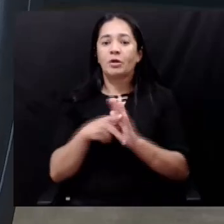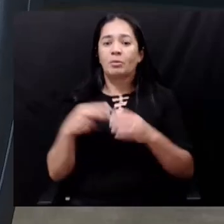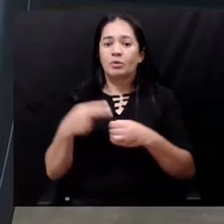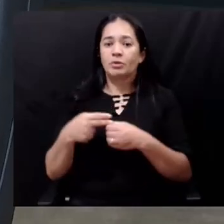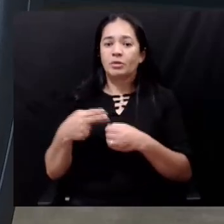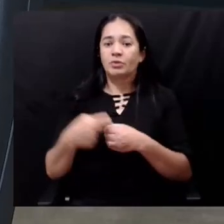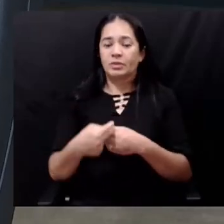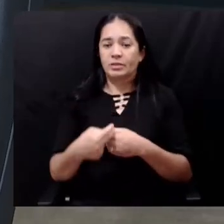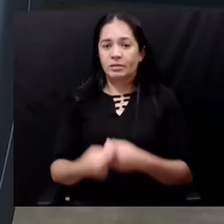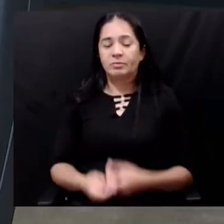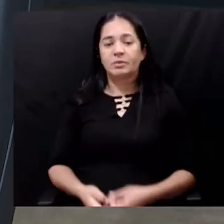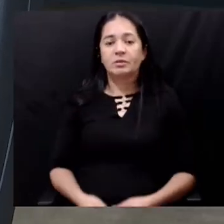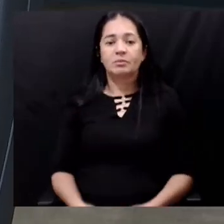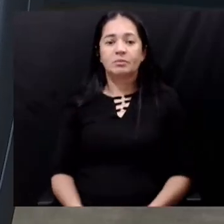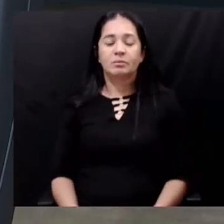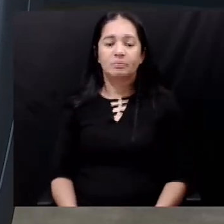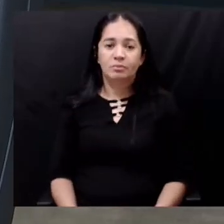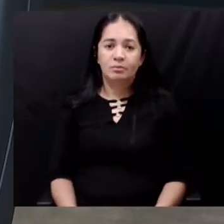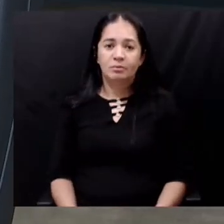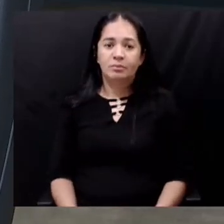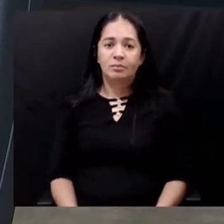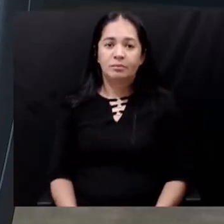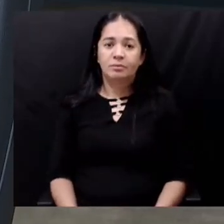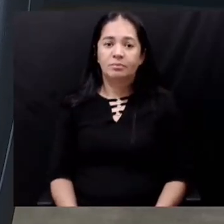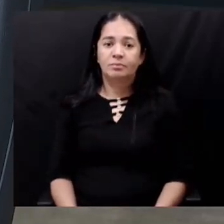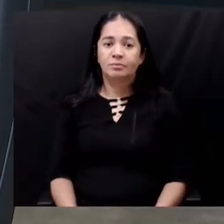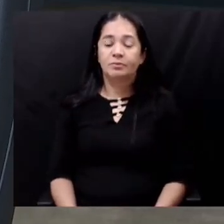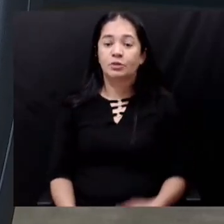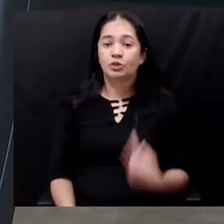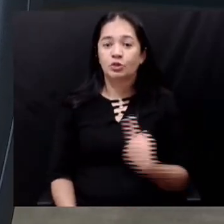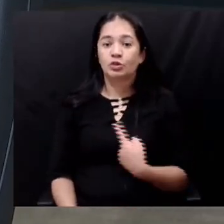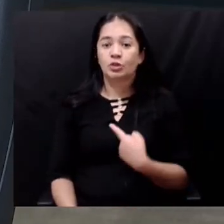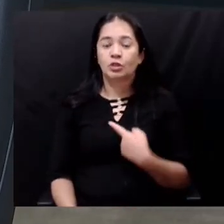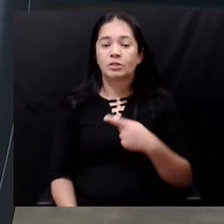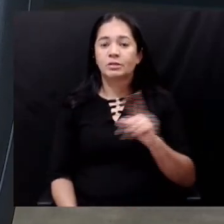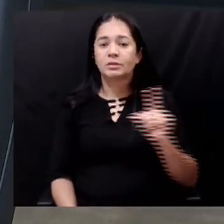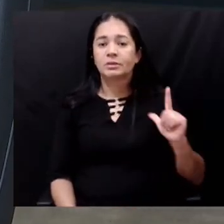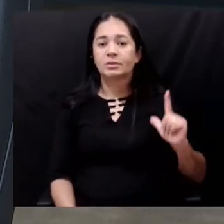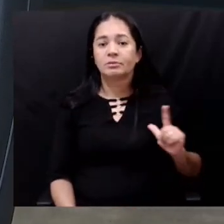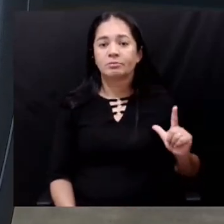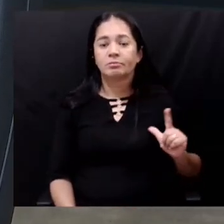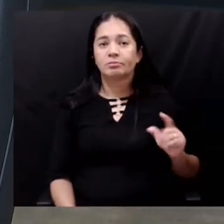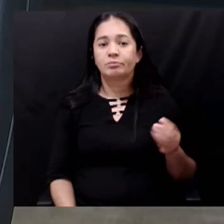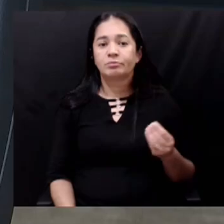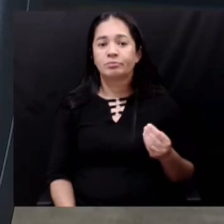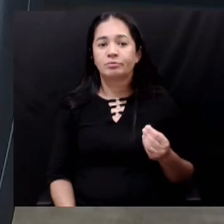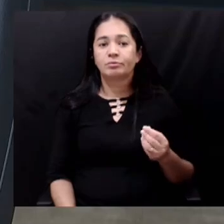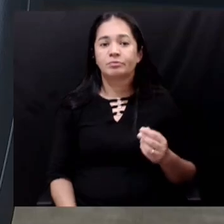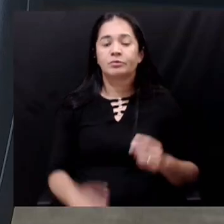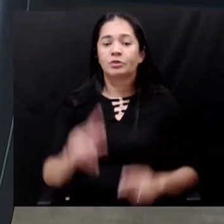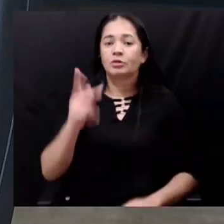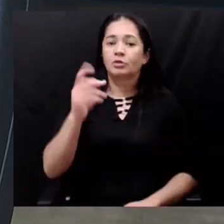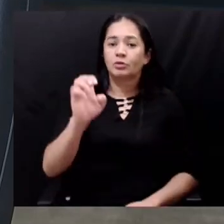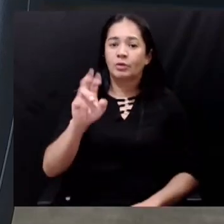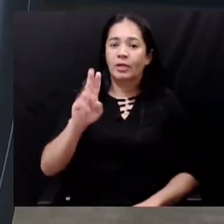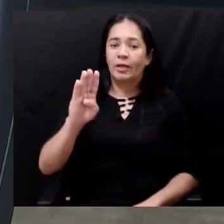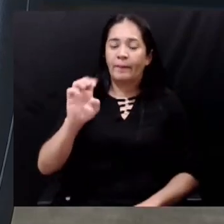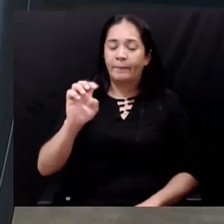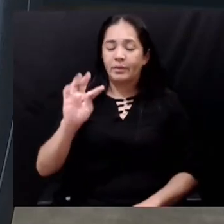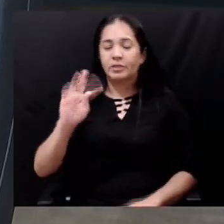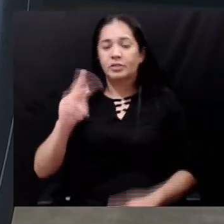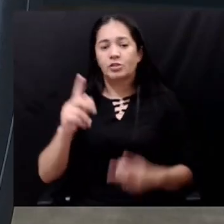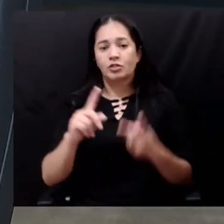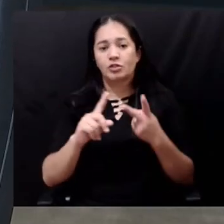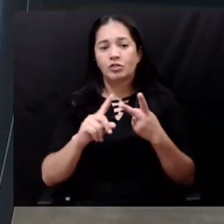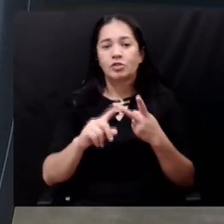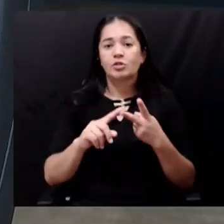E, então, nós temos o Herbert, o Marielle, que é no centro, que é bom, que era